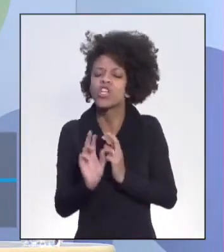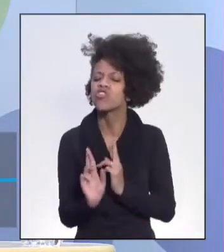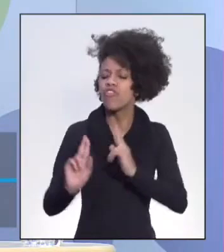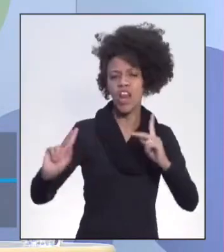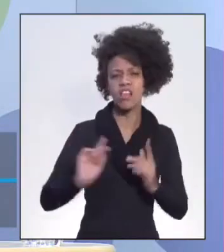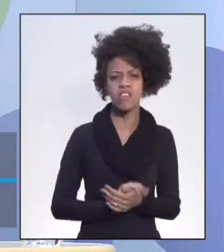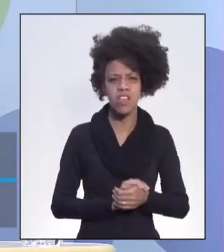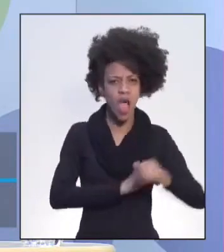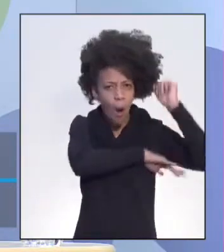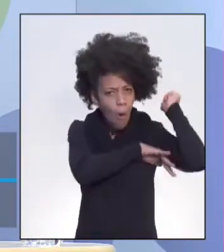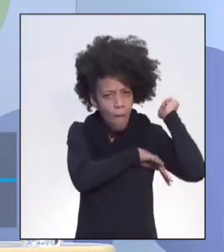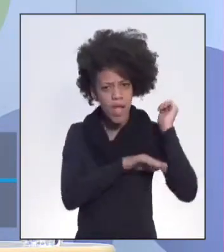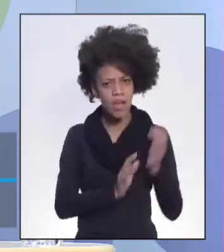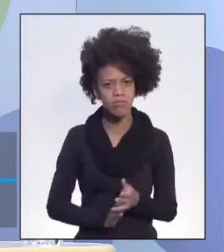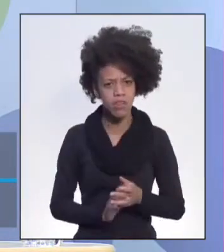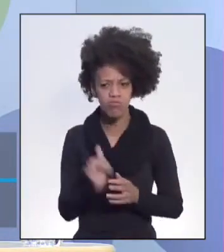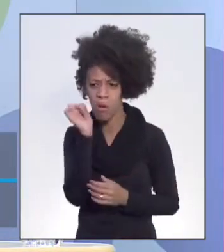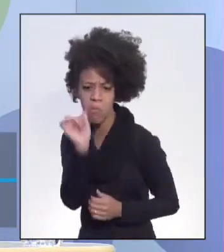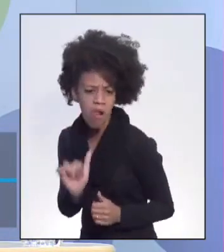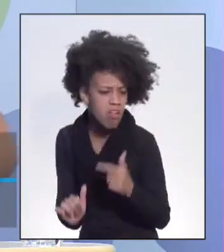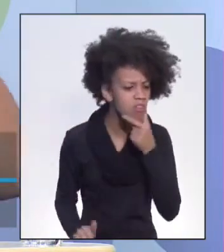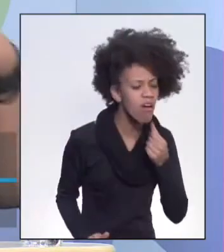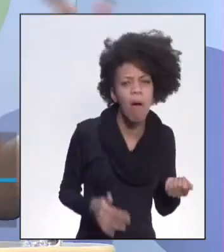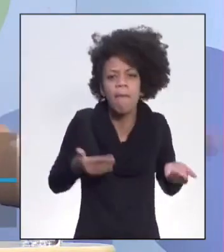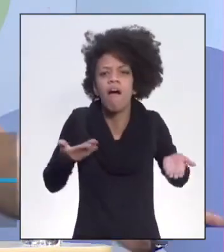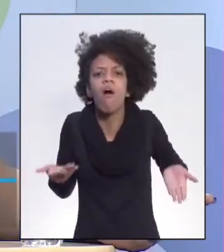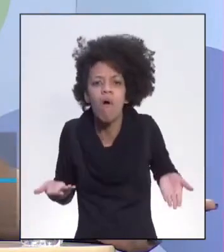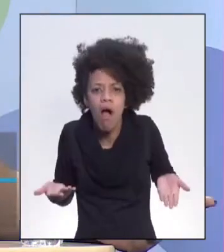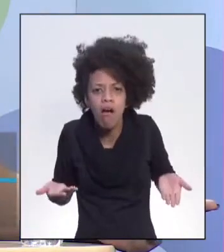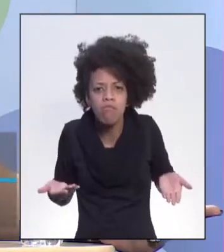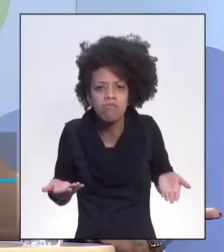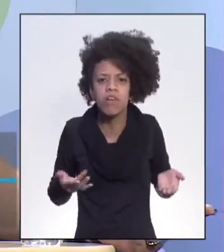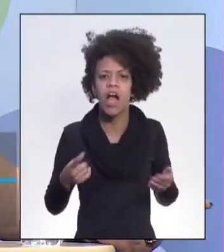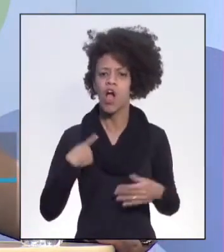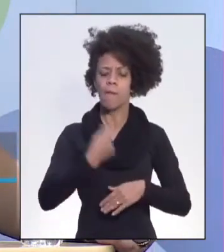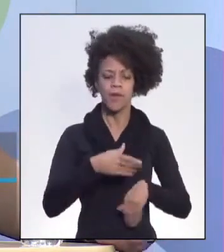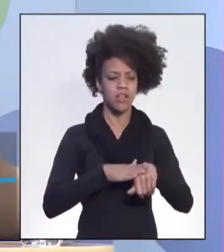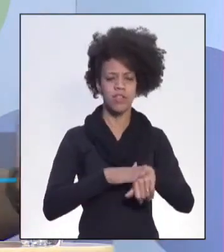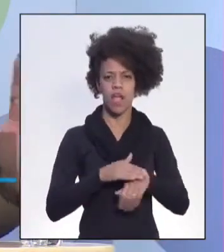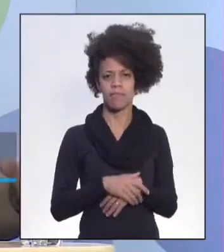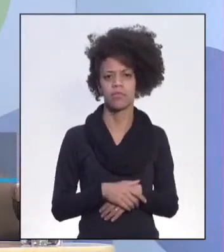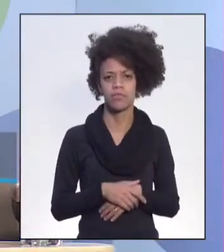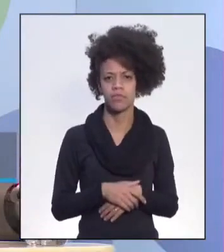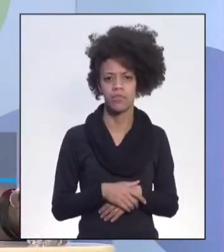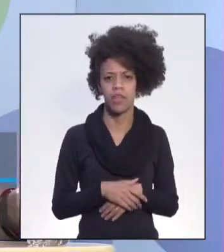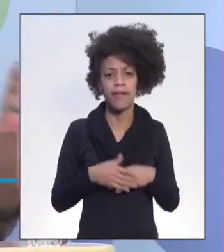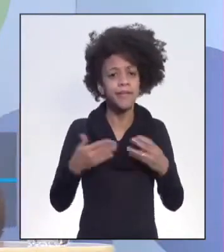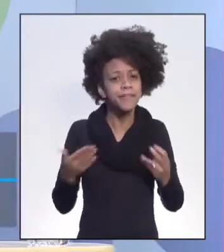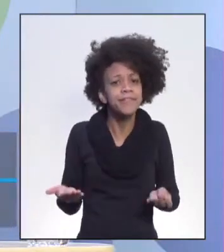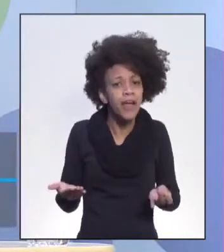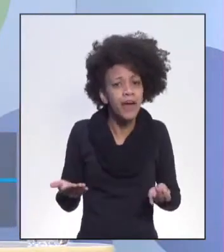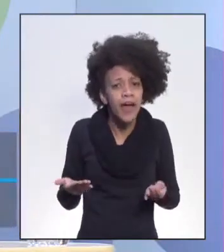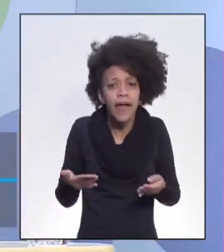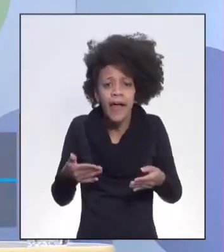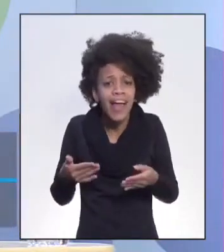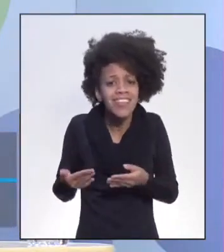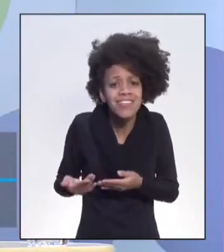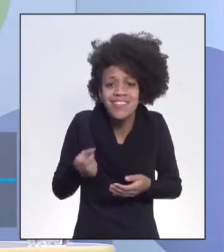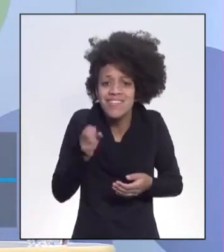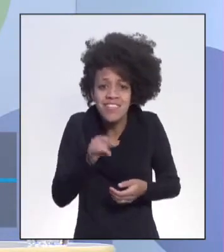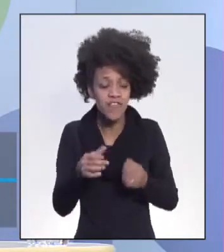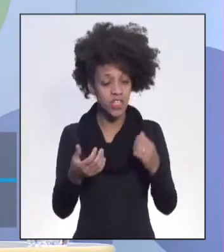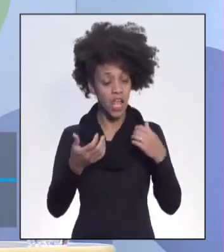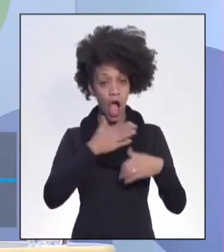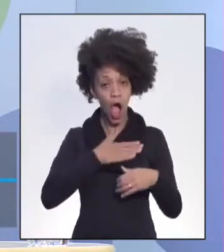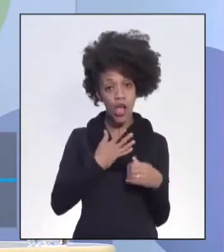diferencia o fato de eu ser mulher e de você ser homem sobre as coisas que a gente faz? Então, ninguém está dizendo que se você gosta de se depilar,